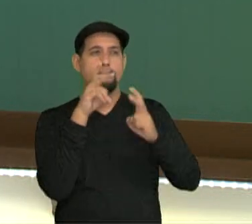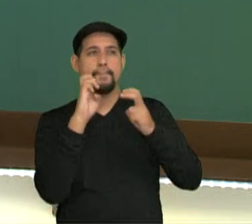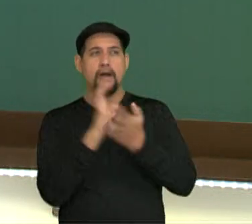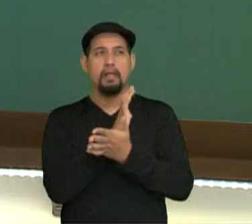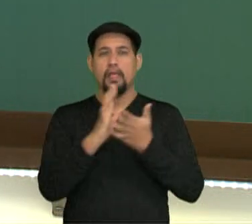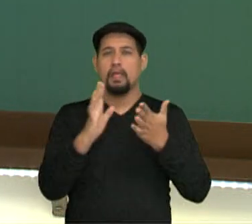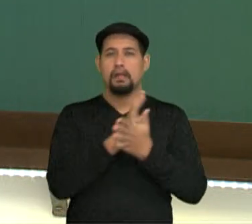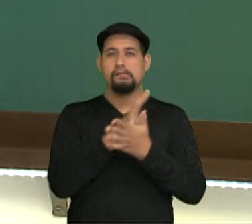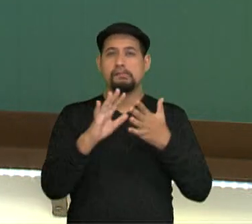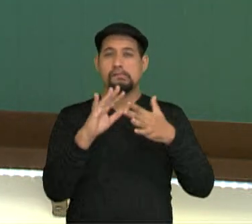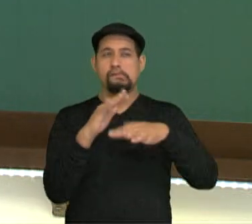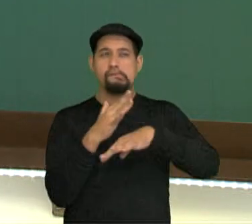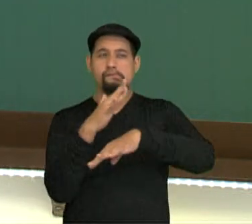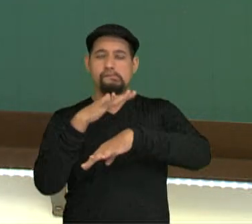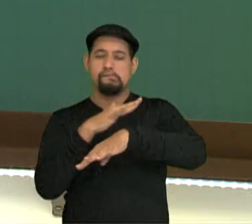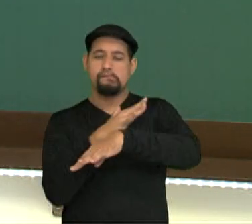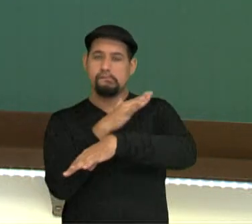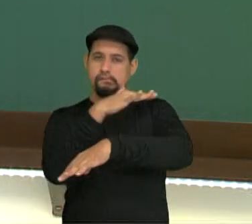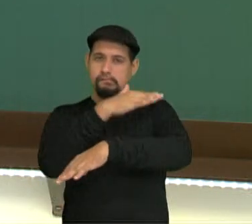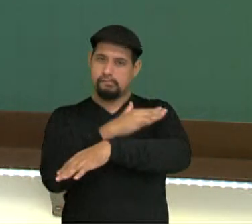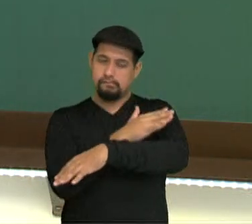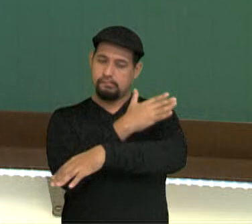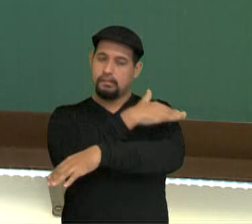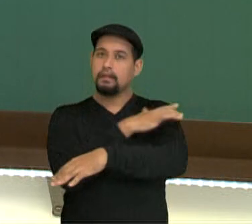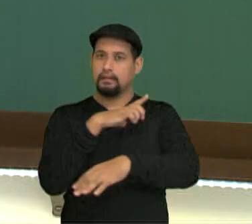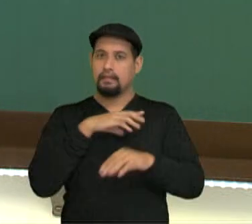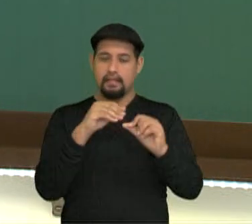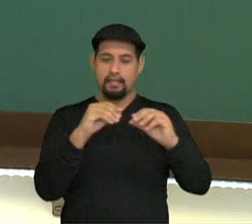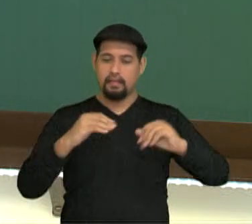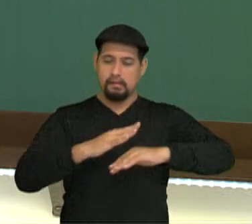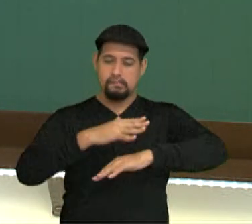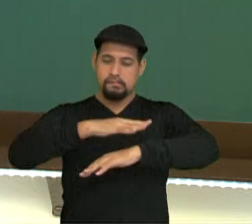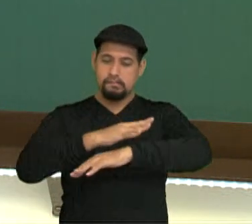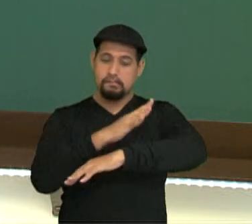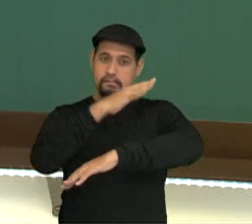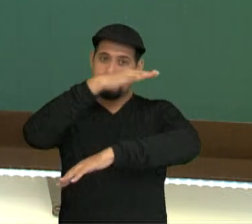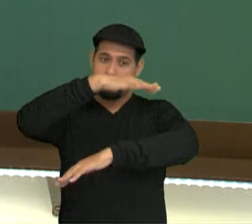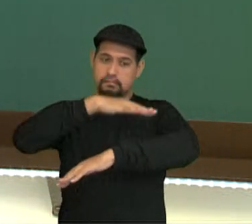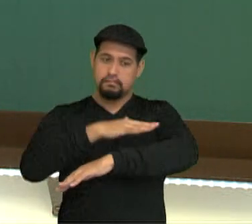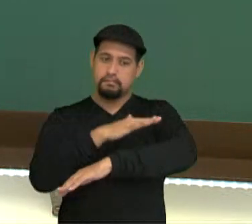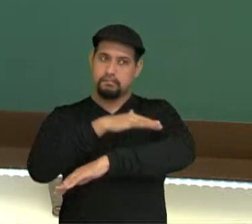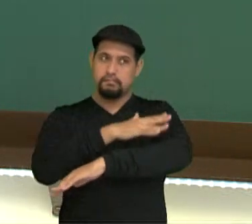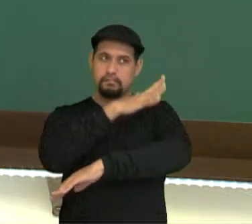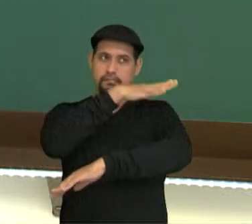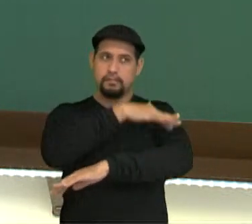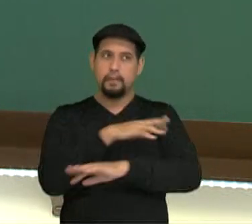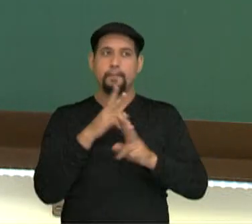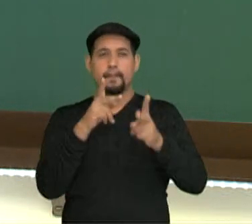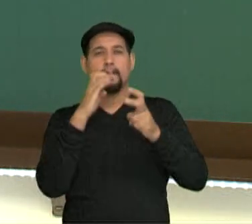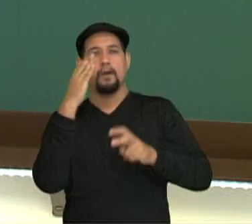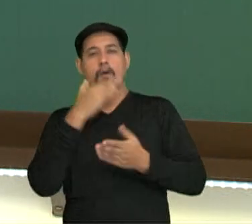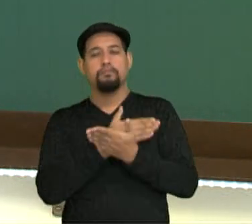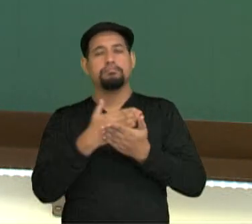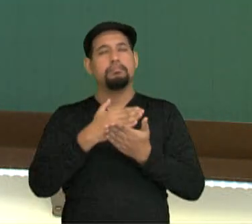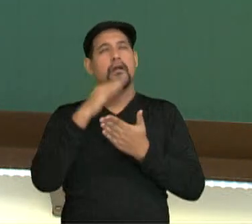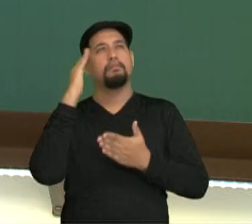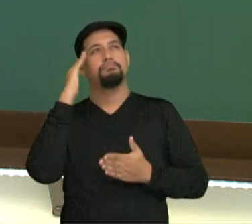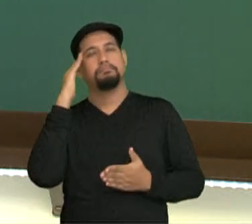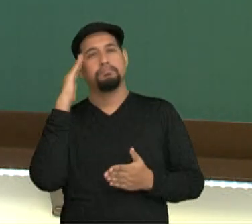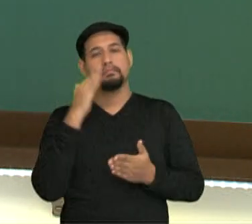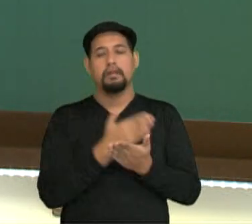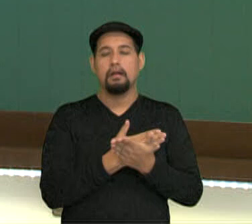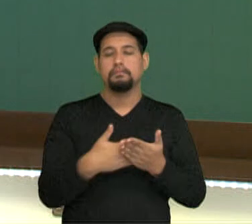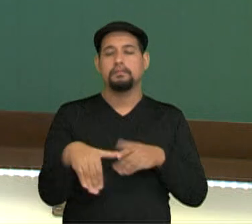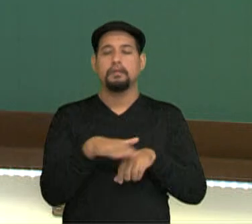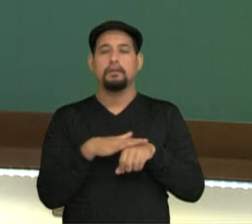algumas irregularidades na superfície terrestre. E a partir dessa reflexão aqui que a gente vai começar a discutir